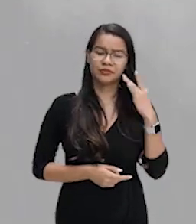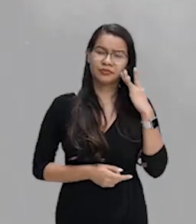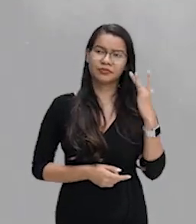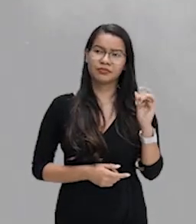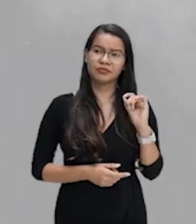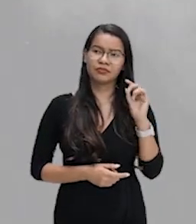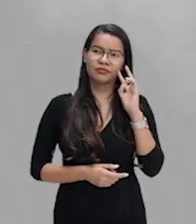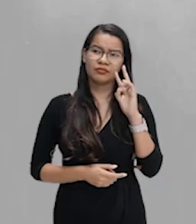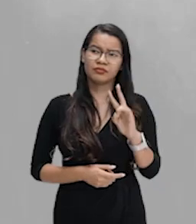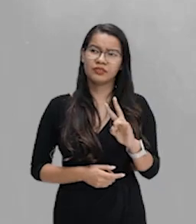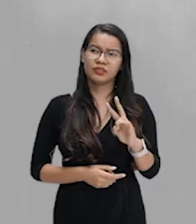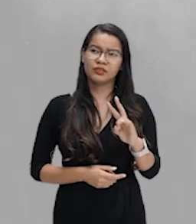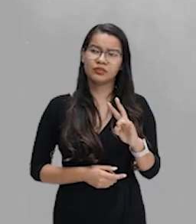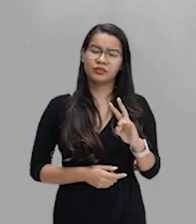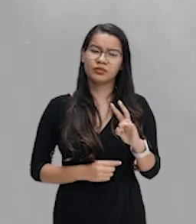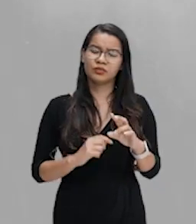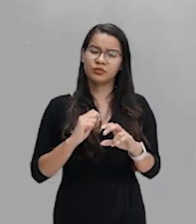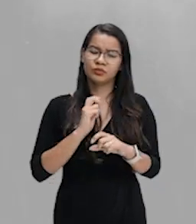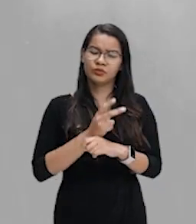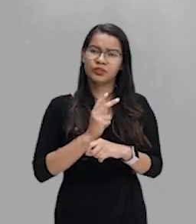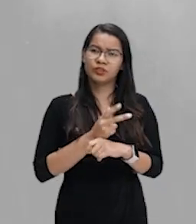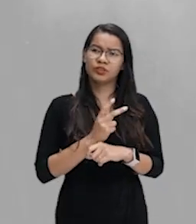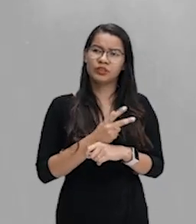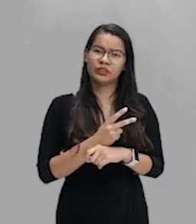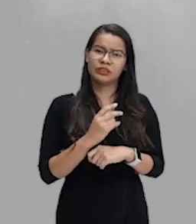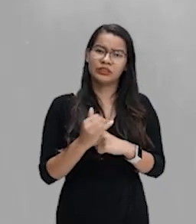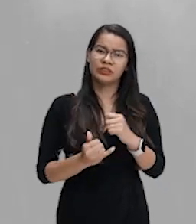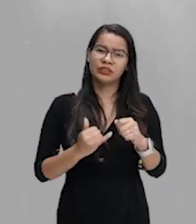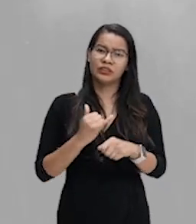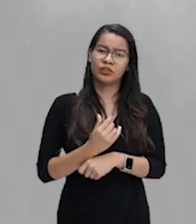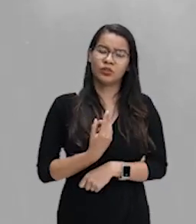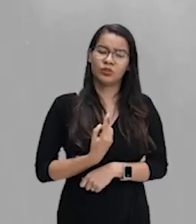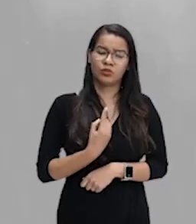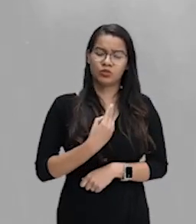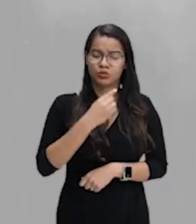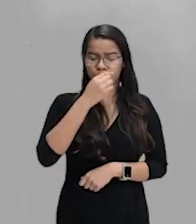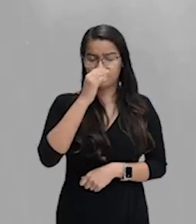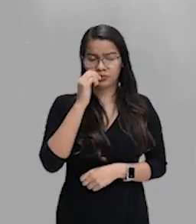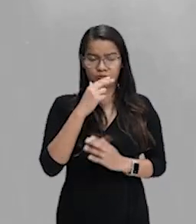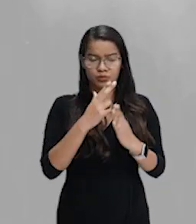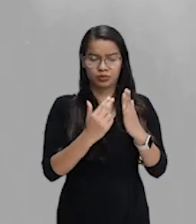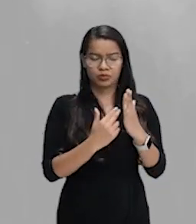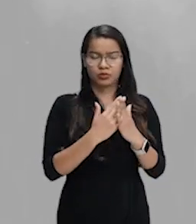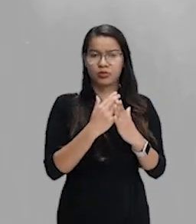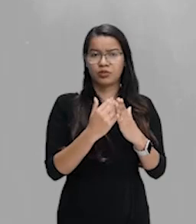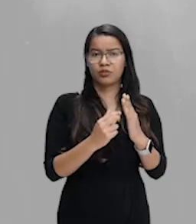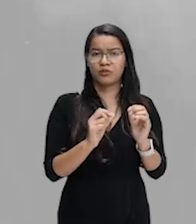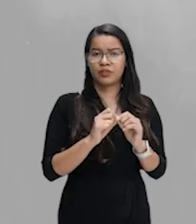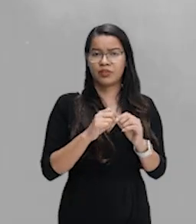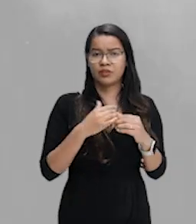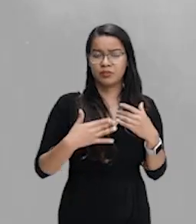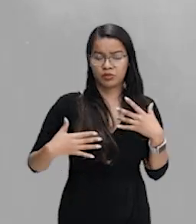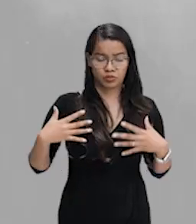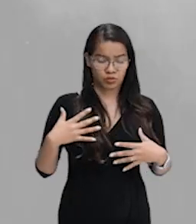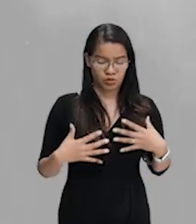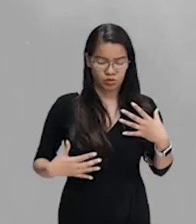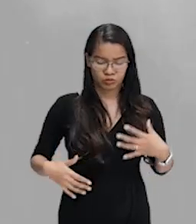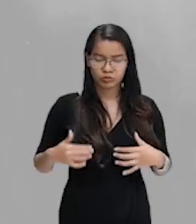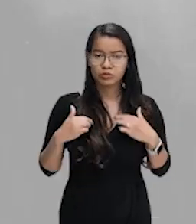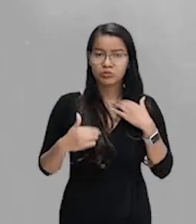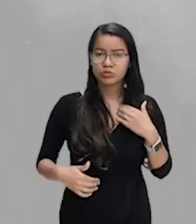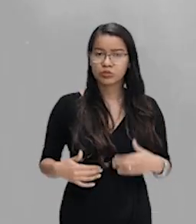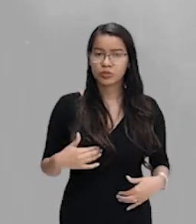que eu vi um vídeo na internet onde um pintor, um artista faz body art, pintura no corpo, e